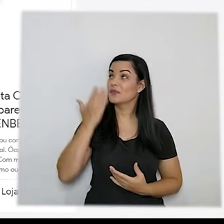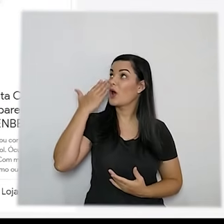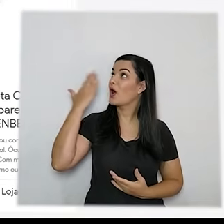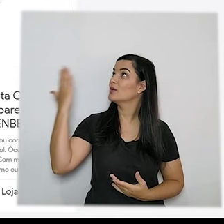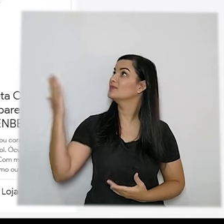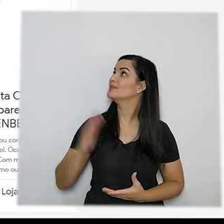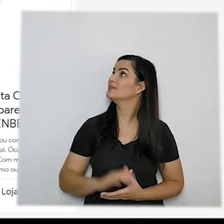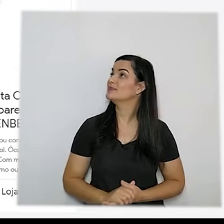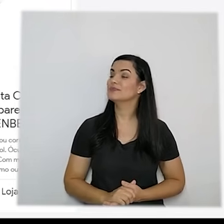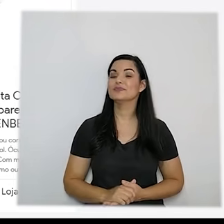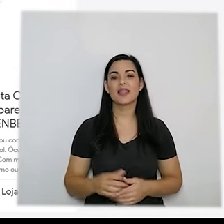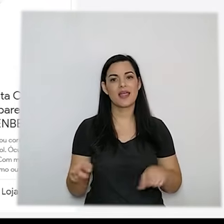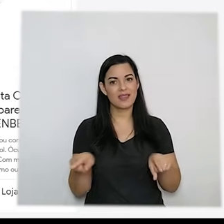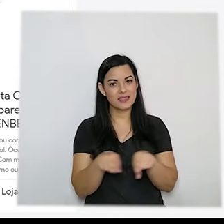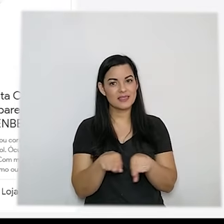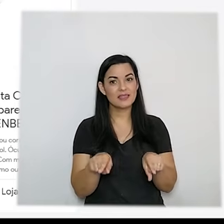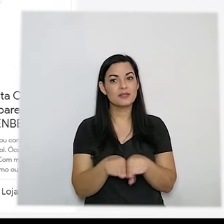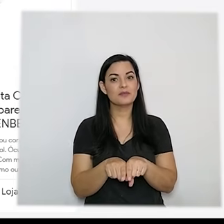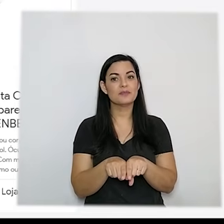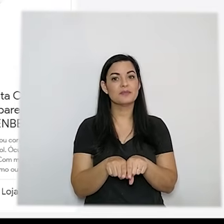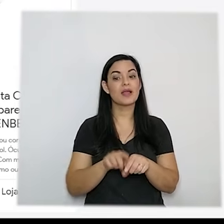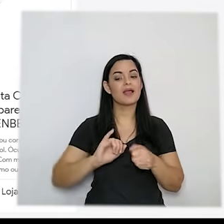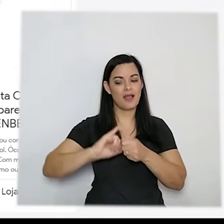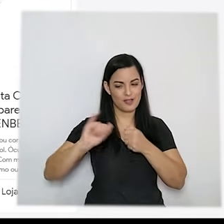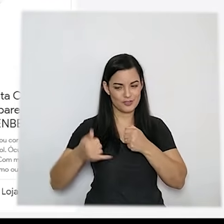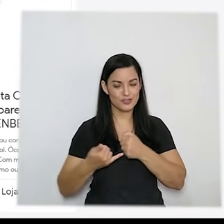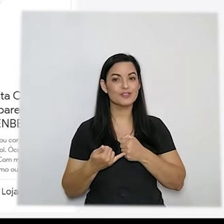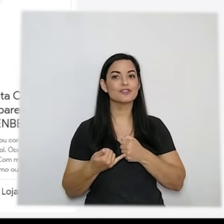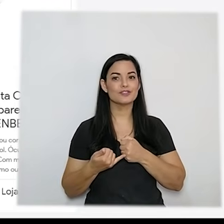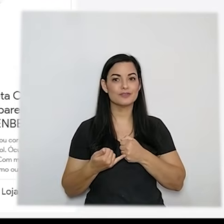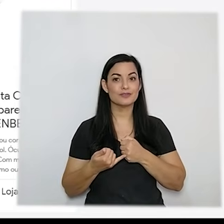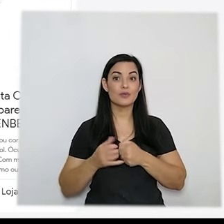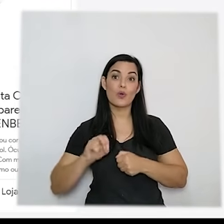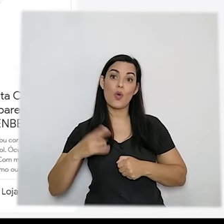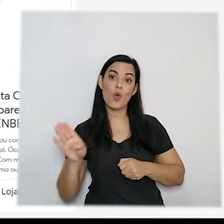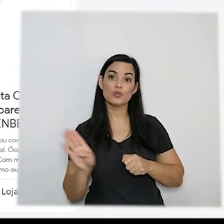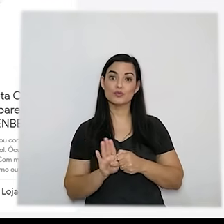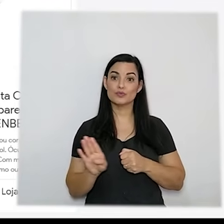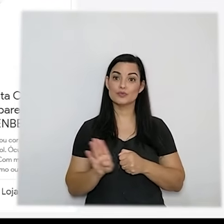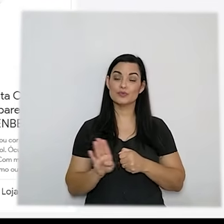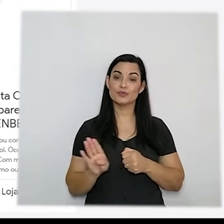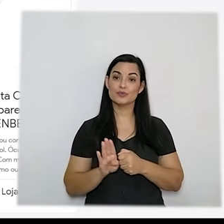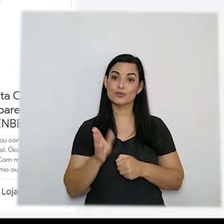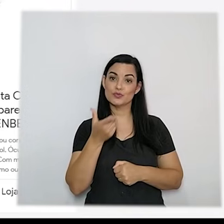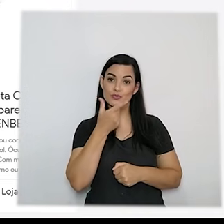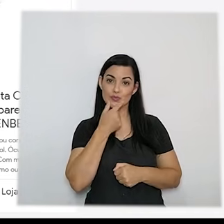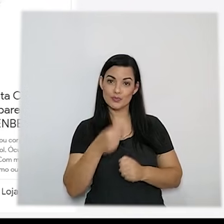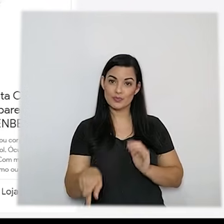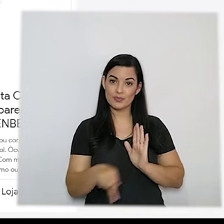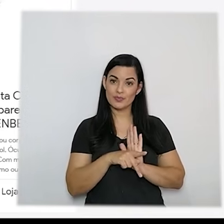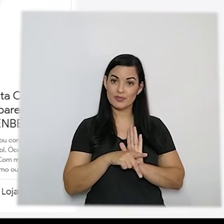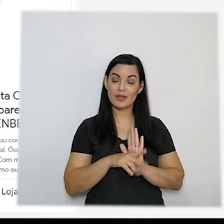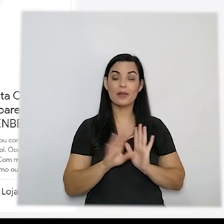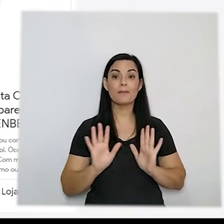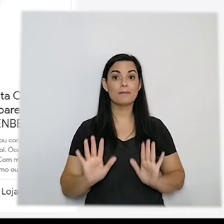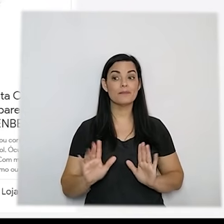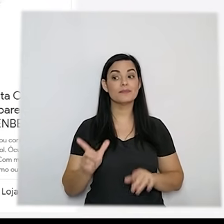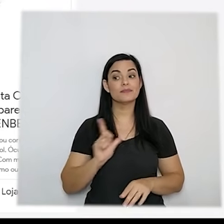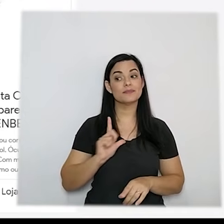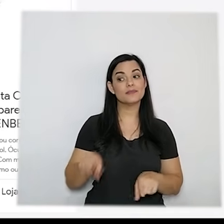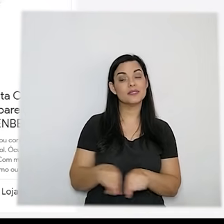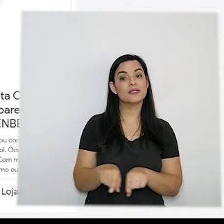Olha lá. Também pode ser um adjetivo, pode ser um substantivo masculino, mas também temos